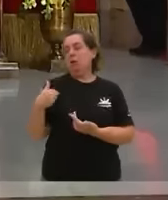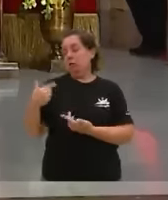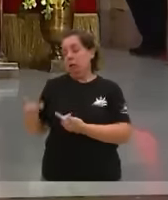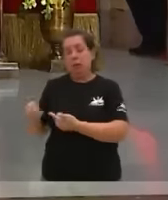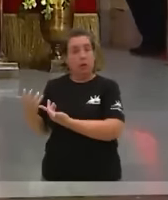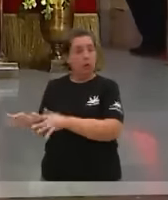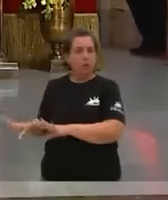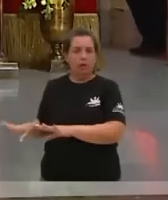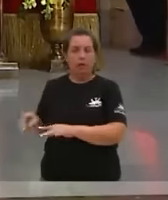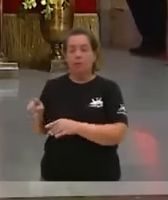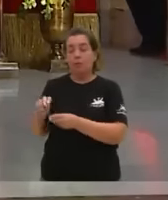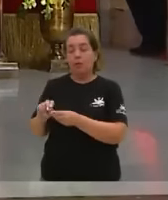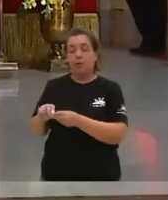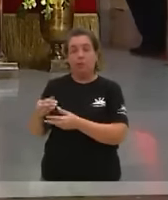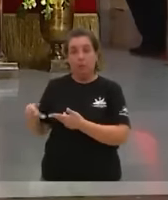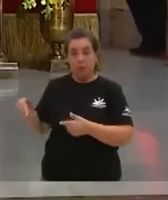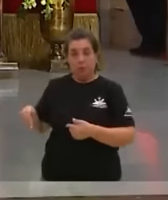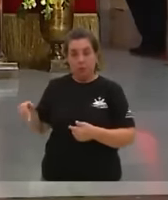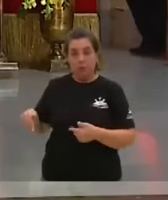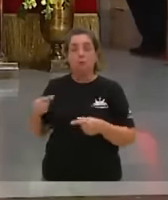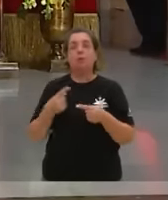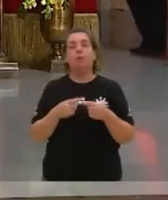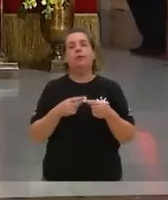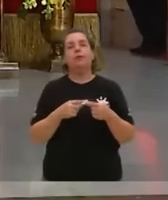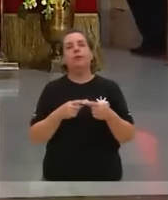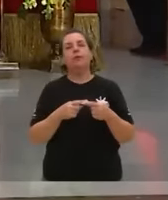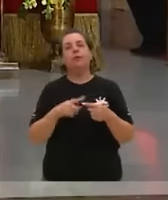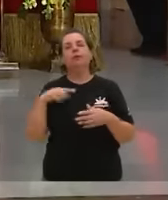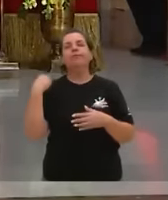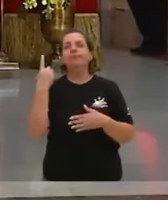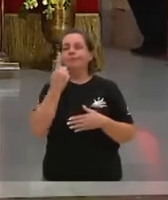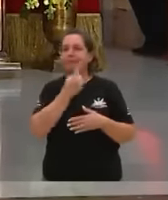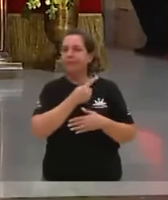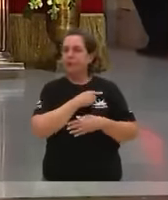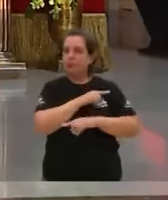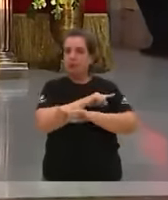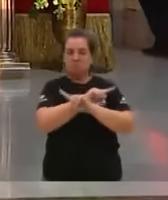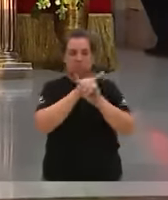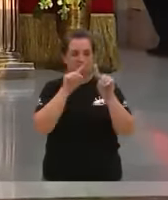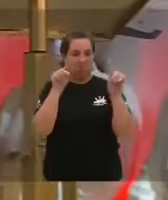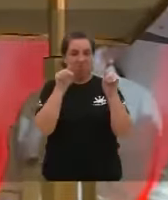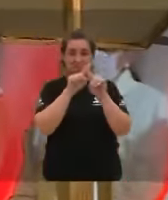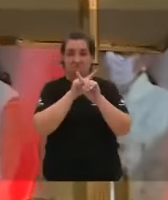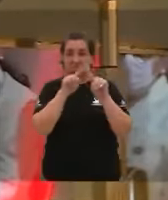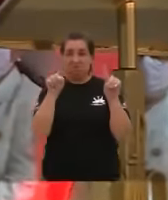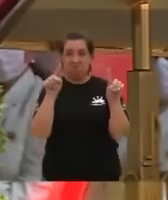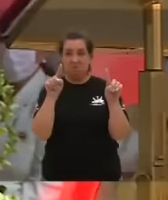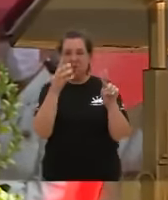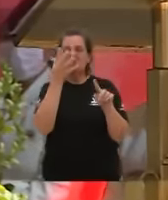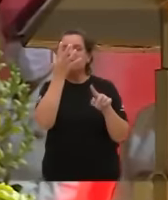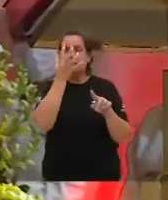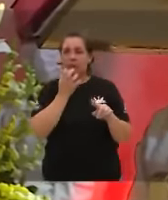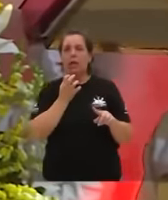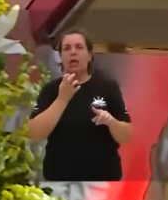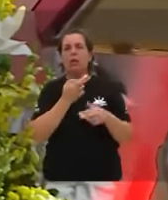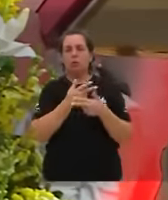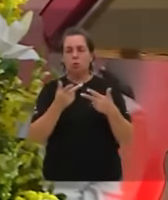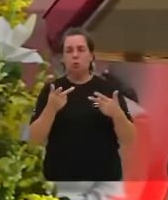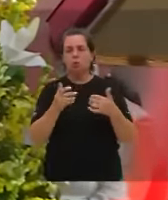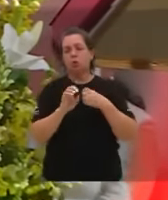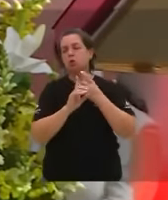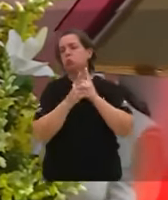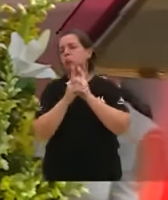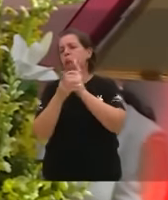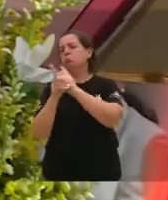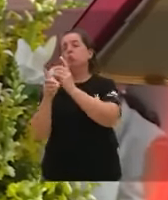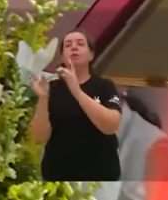Tudo ele faz para que nós não coloquemos seriedade no discipulado